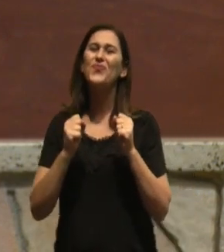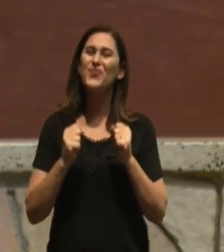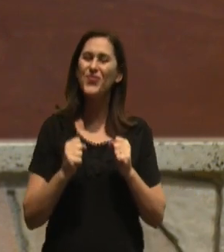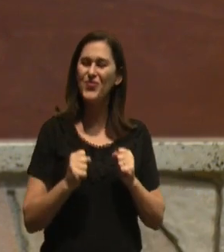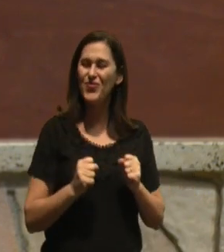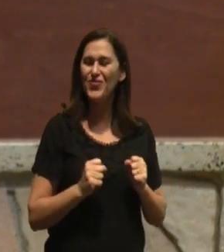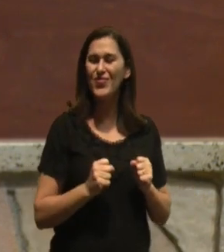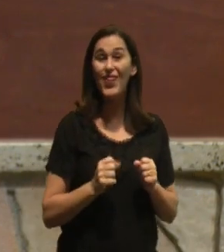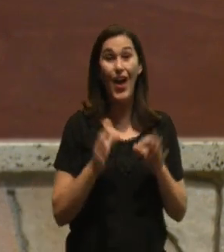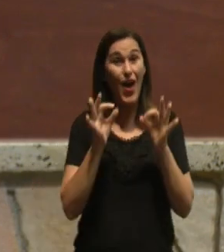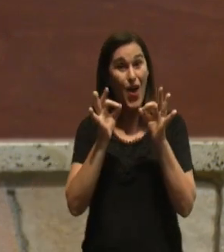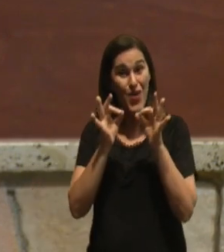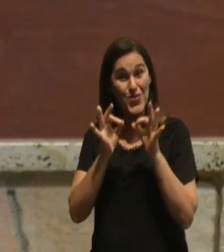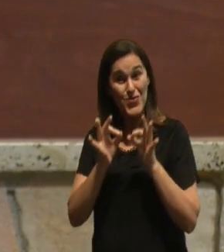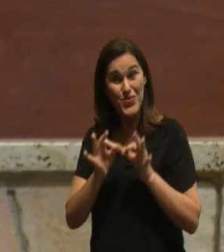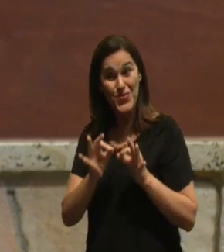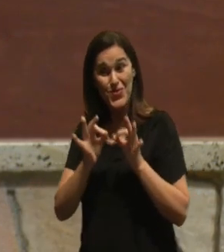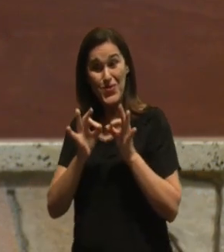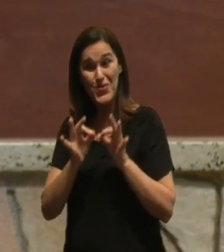Todo-Poderoso,